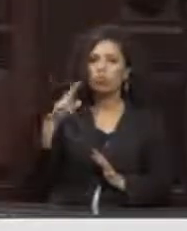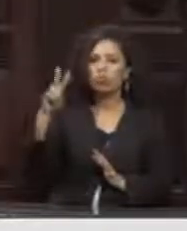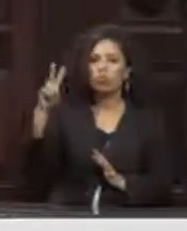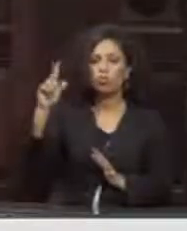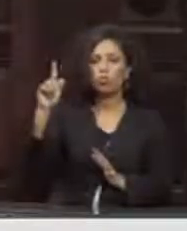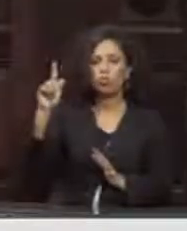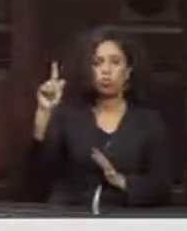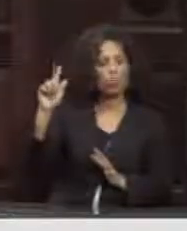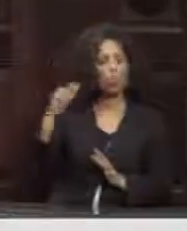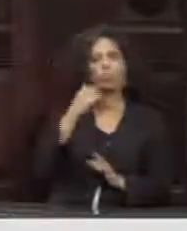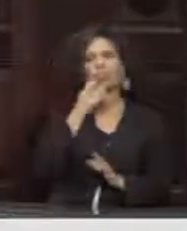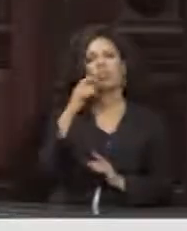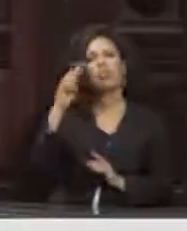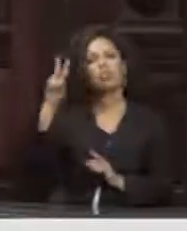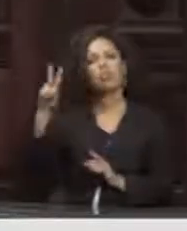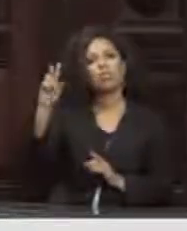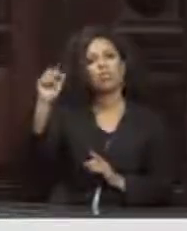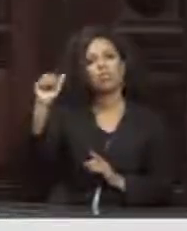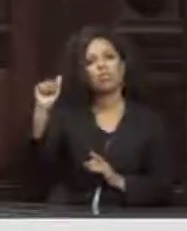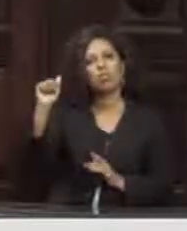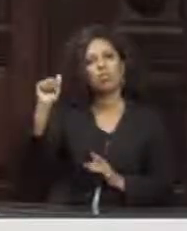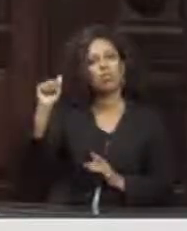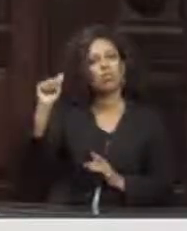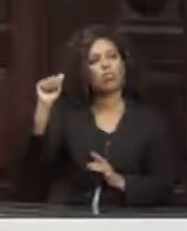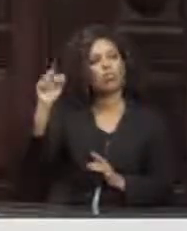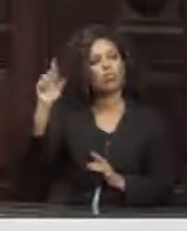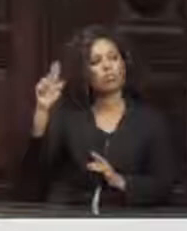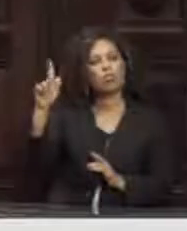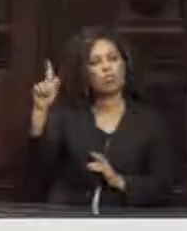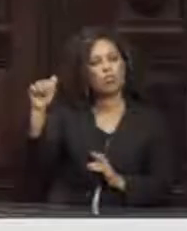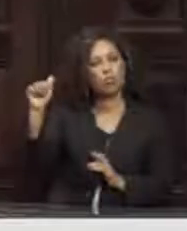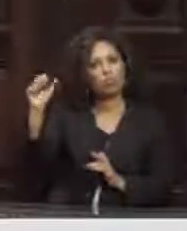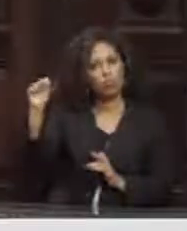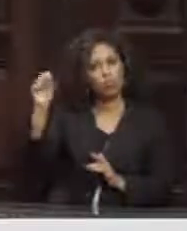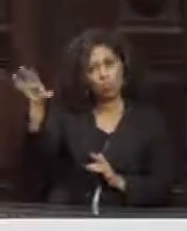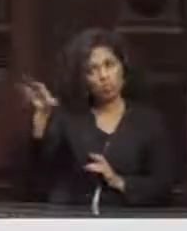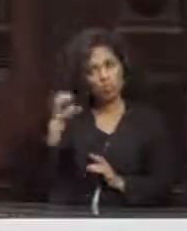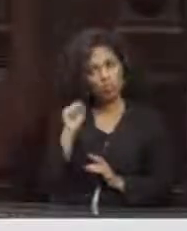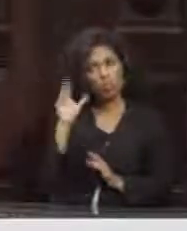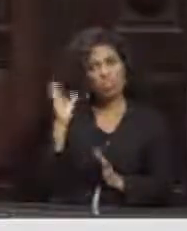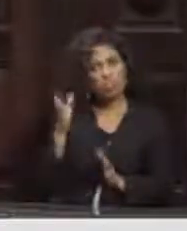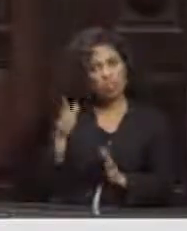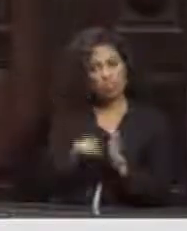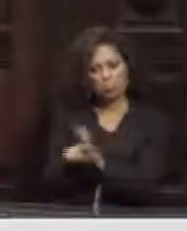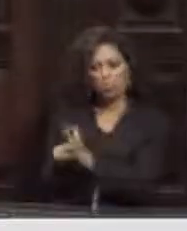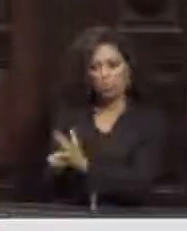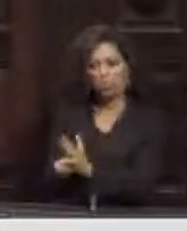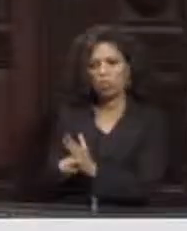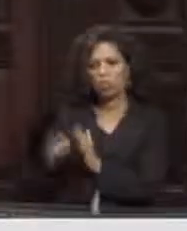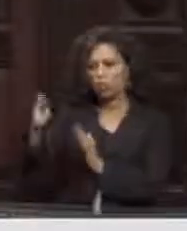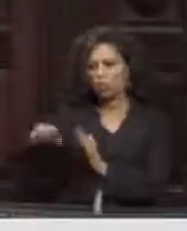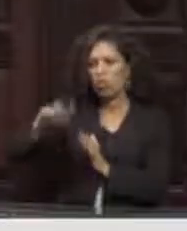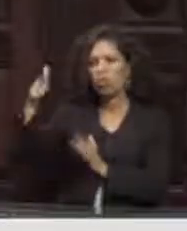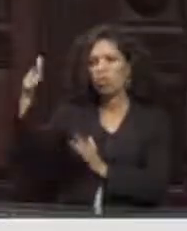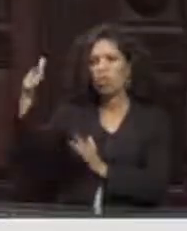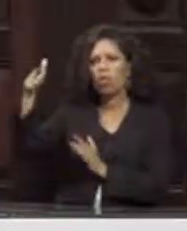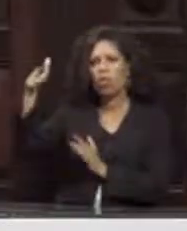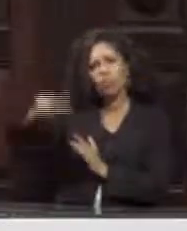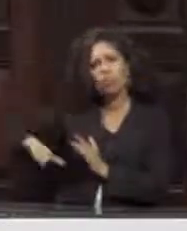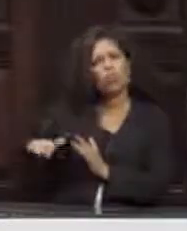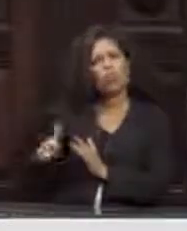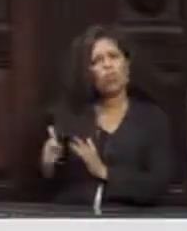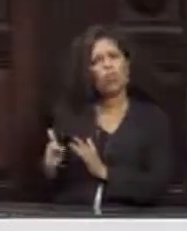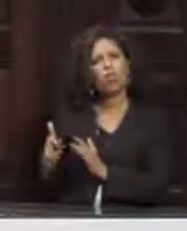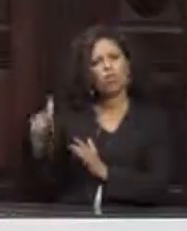uma outra empresa para fazer outra avaliação. E a empresa contratada pelo